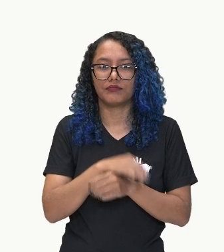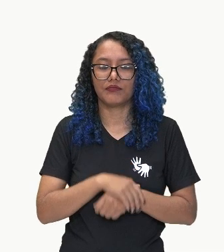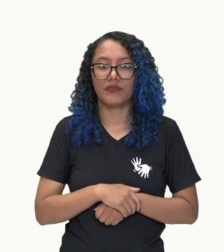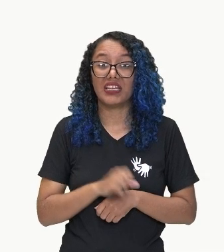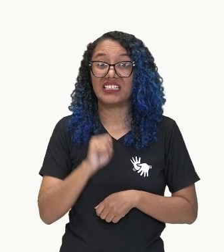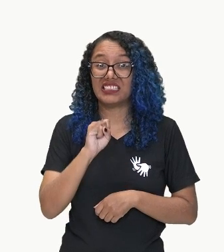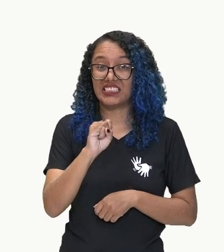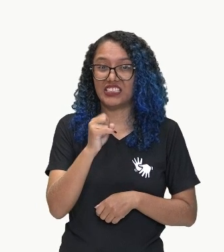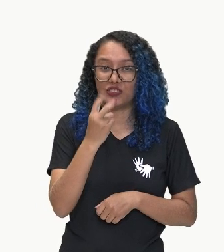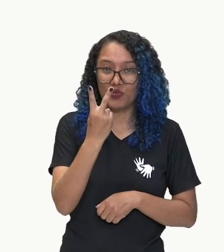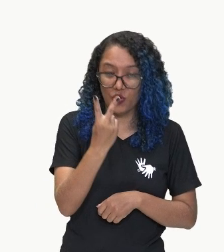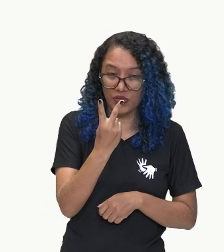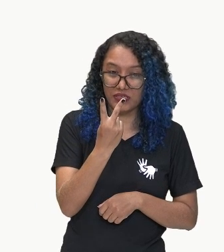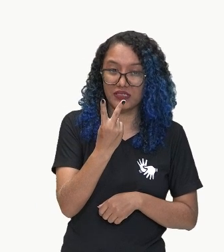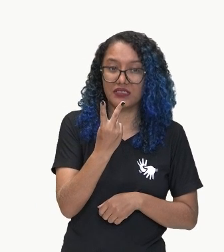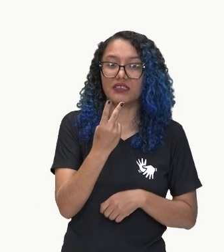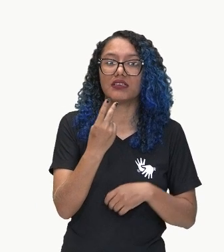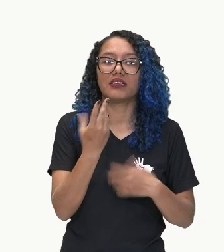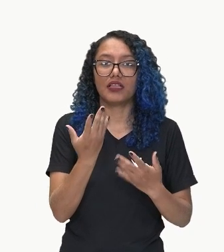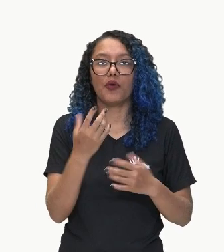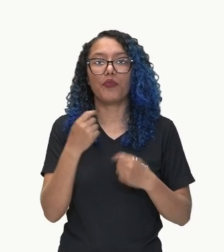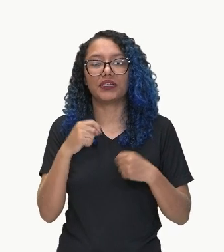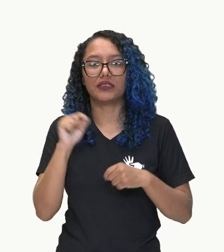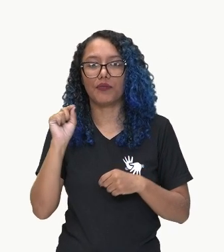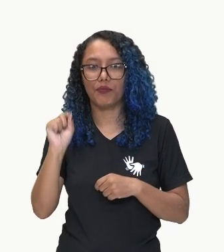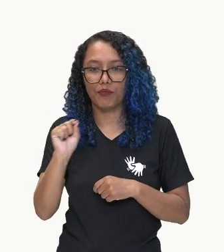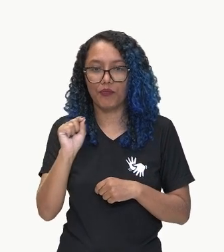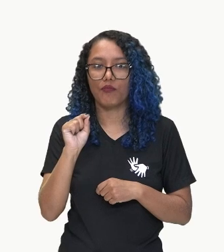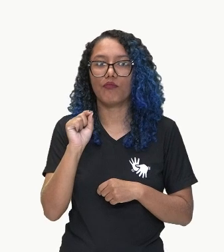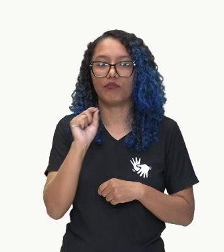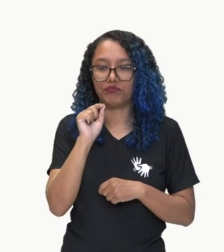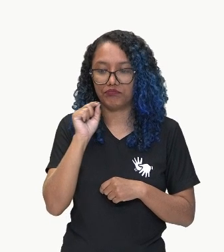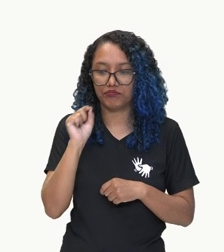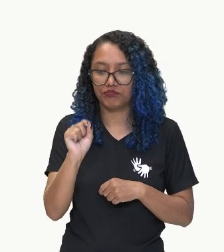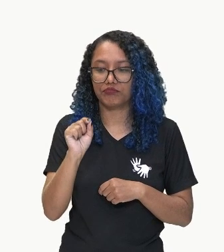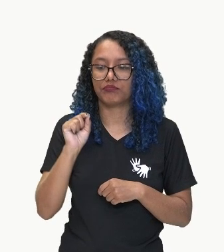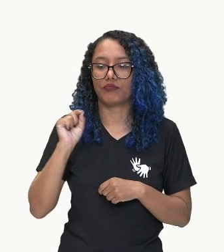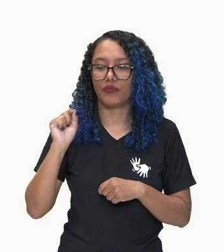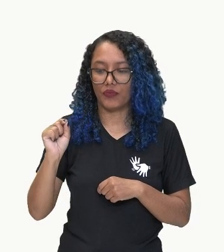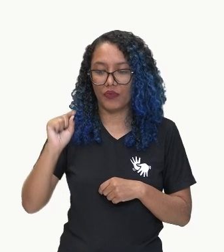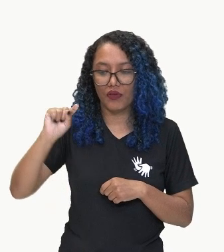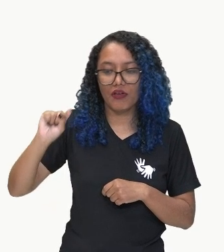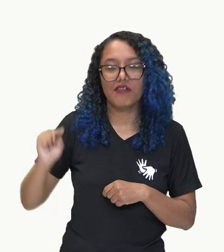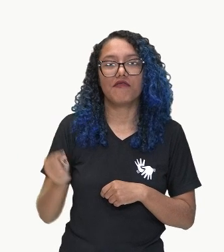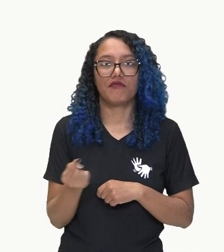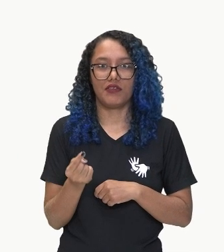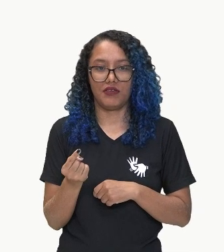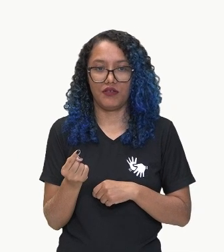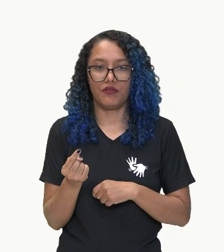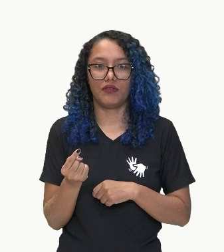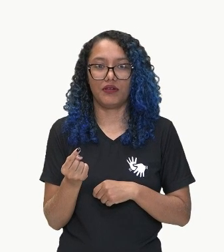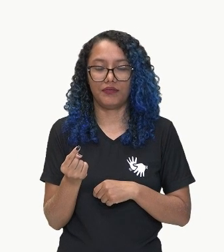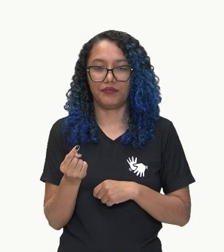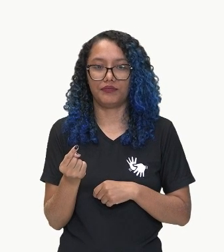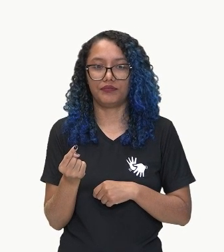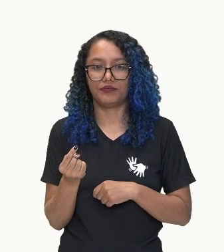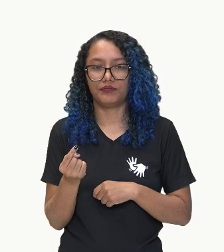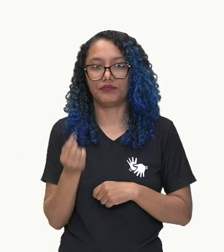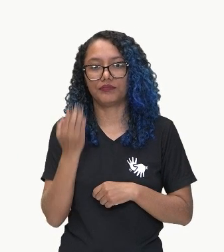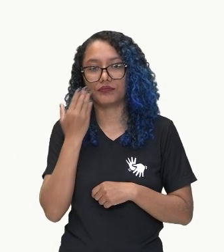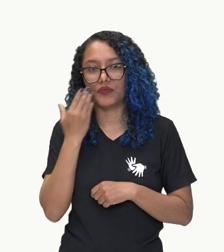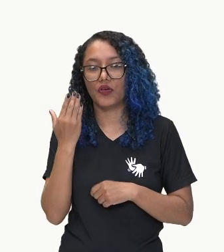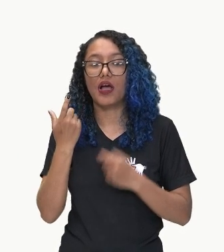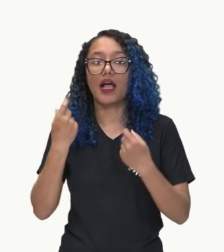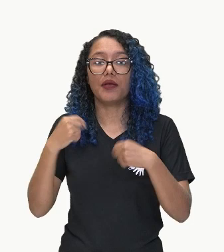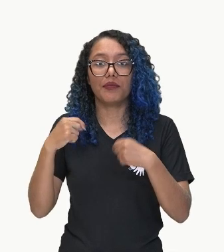após a vírgula. Aí você vem 1, 2 e coloca a vírgula. E aqui você vai